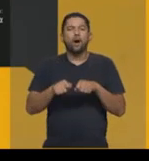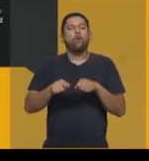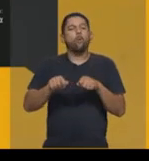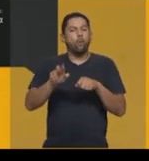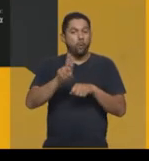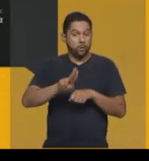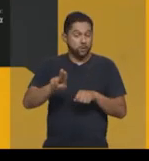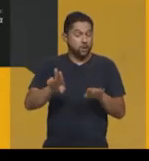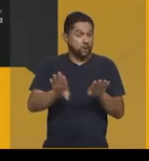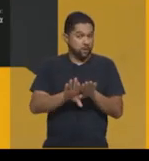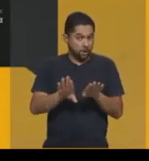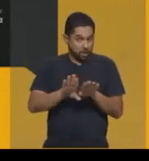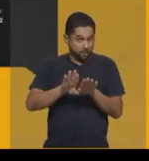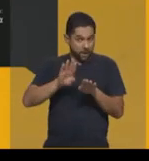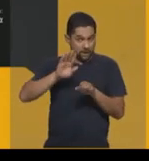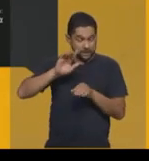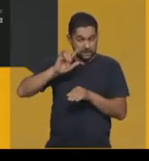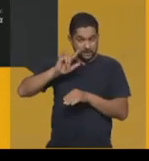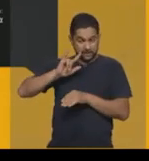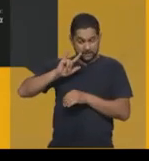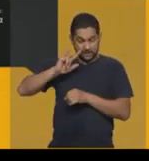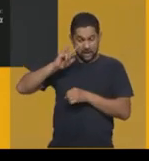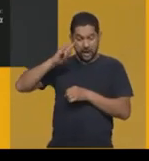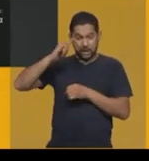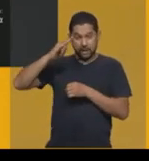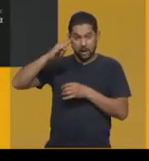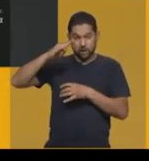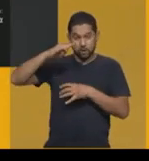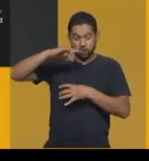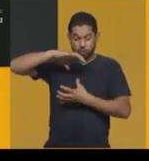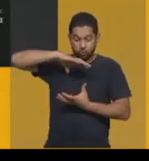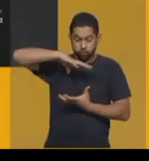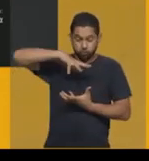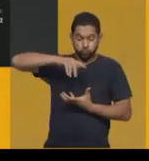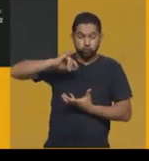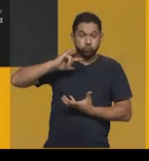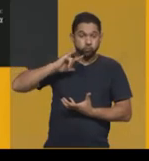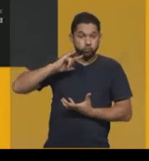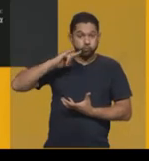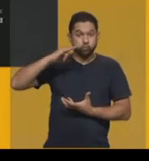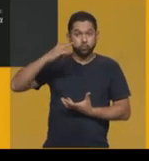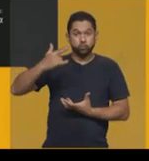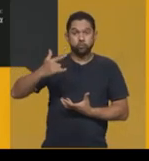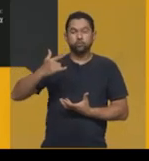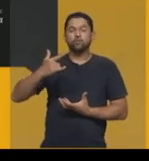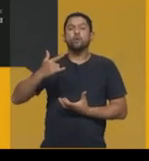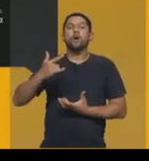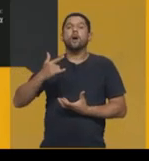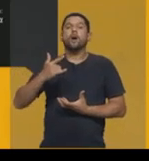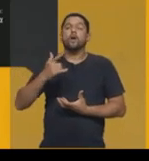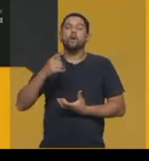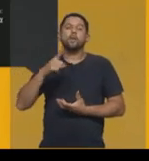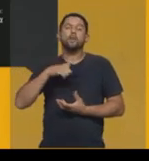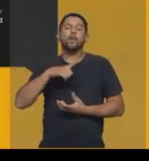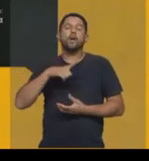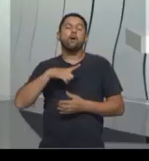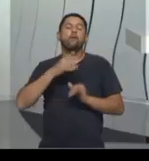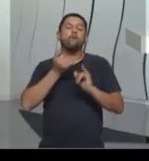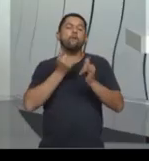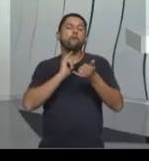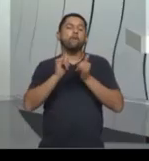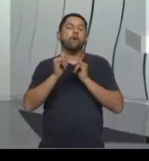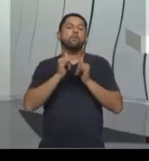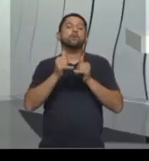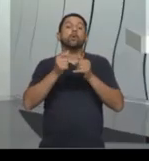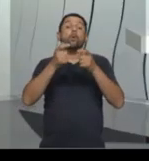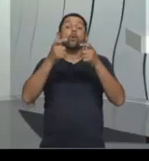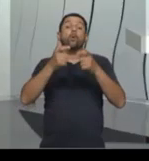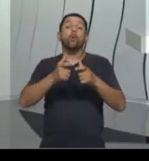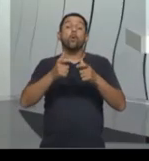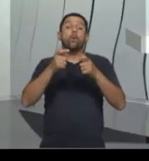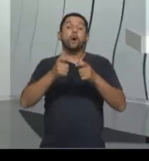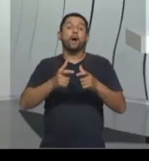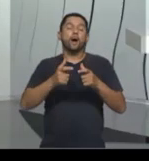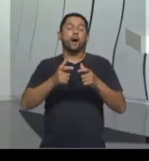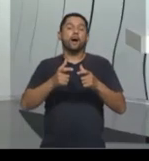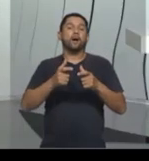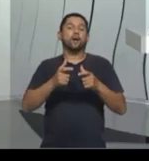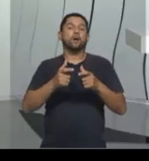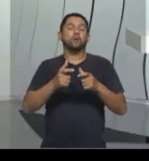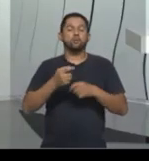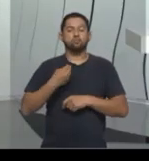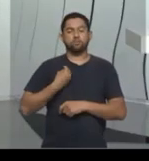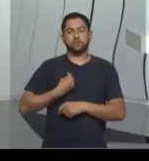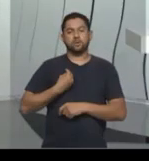satélites artificiais, a obtenção de informações sobre a localização geográfica em qualquer lugar